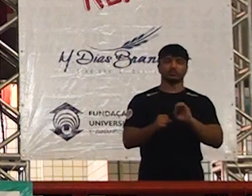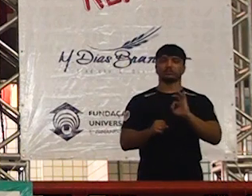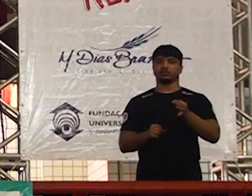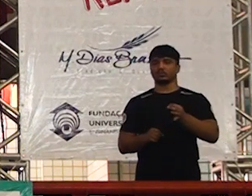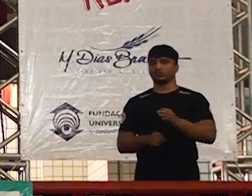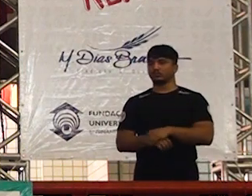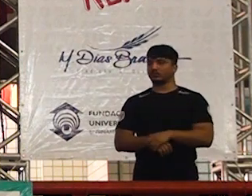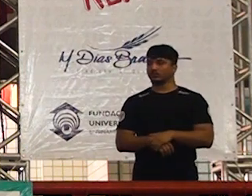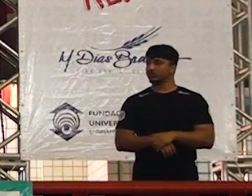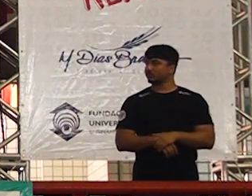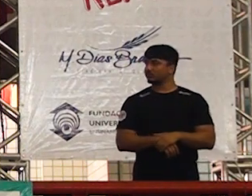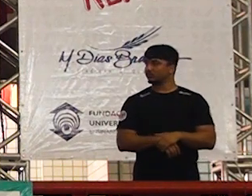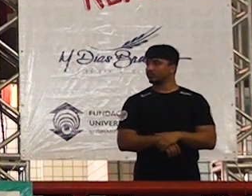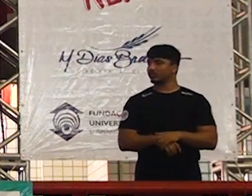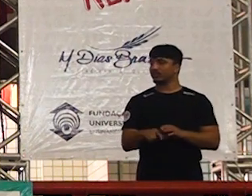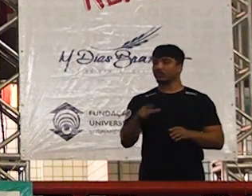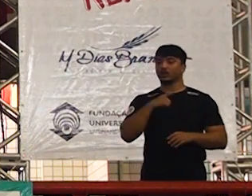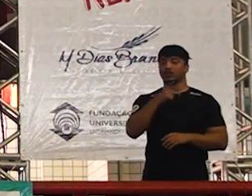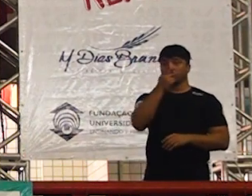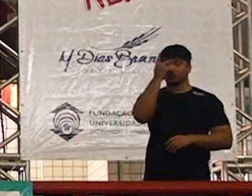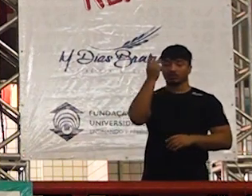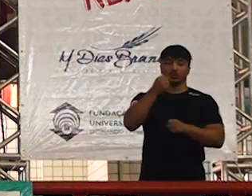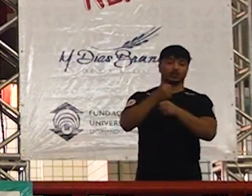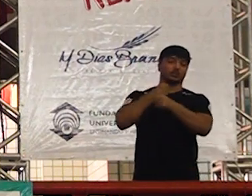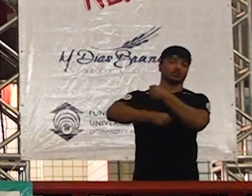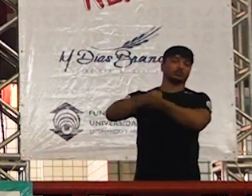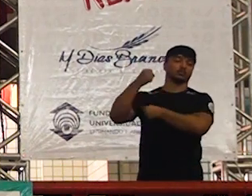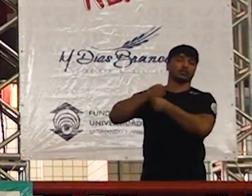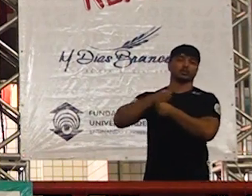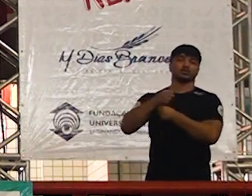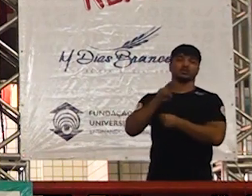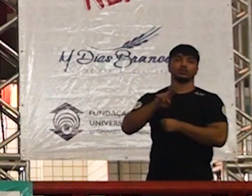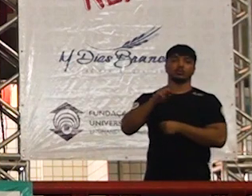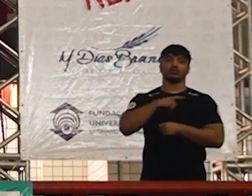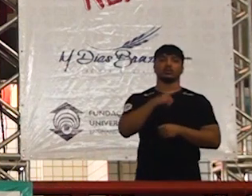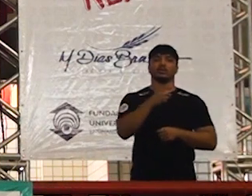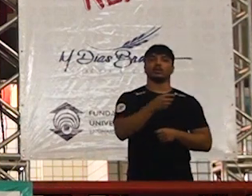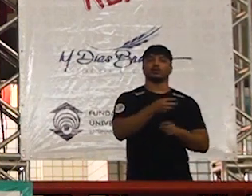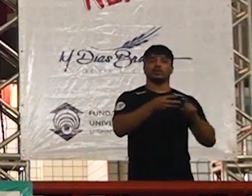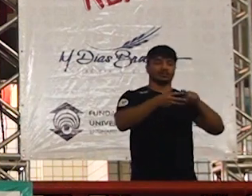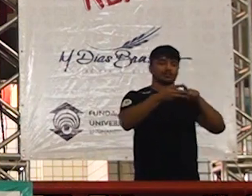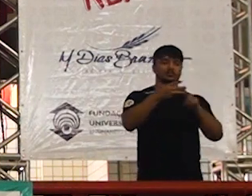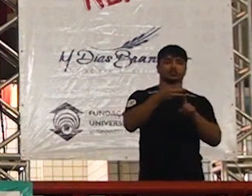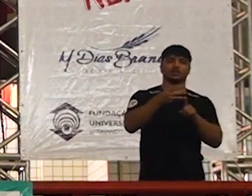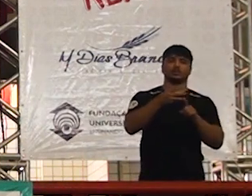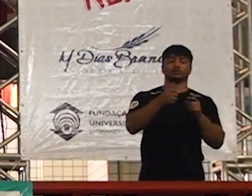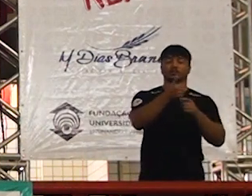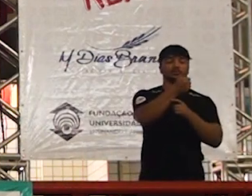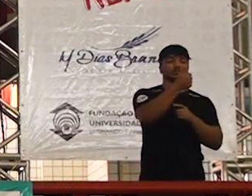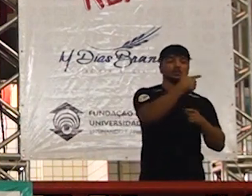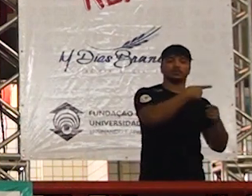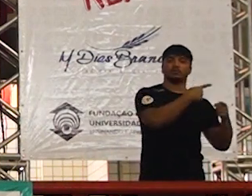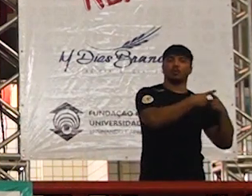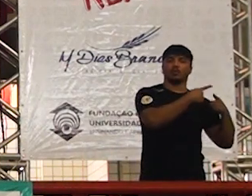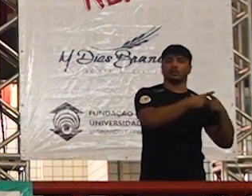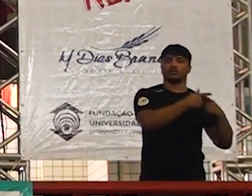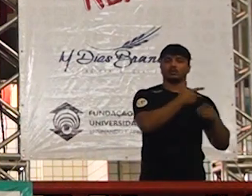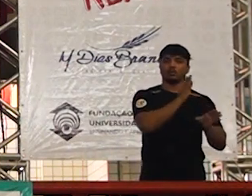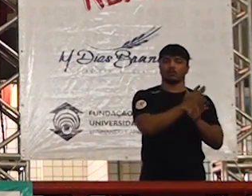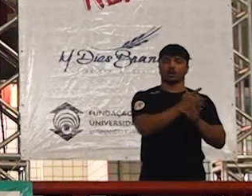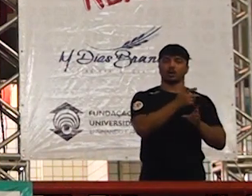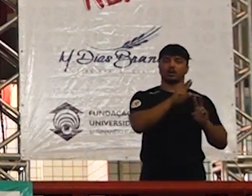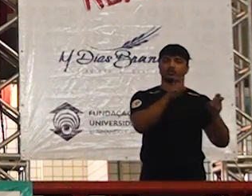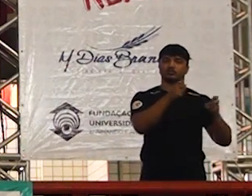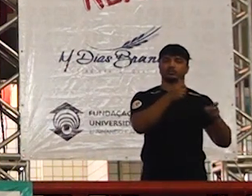Exatamente. Muita gente, ano passado, trabalhou com a série Os 13 Porquês, em redações sobre